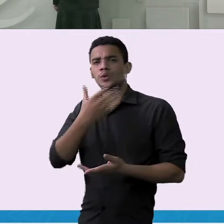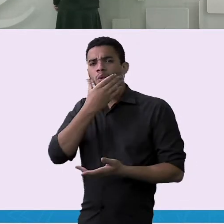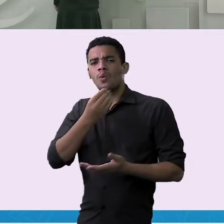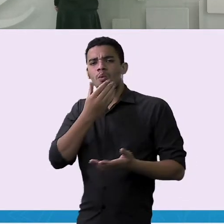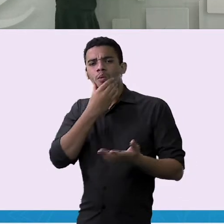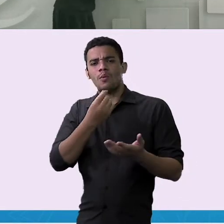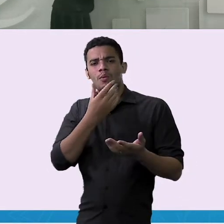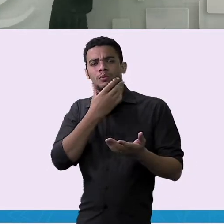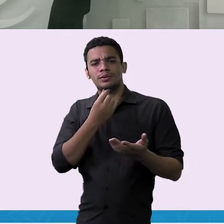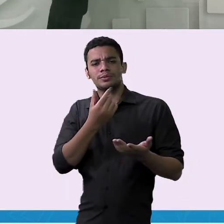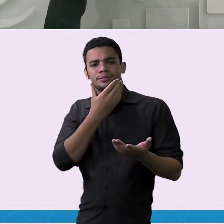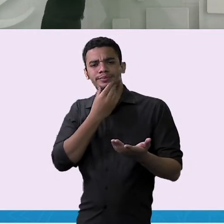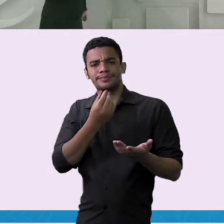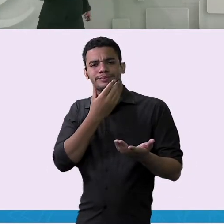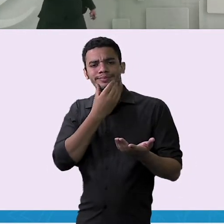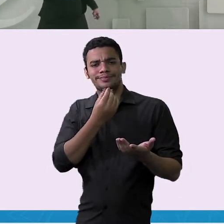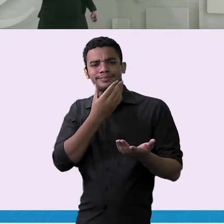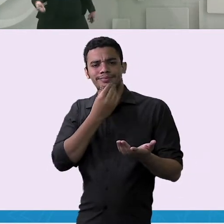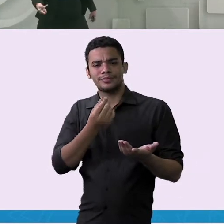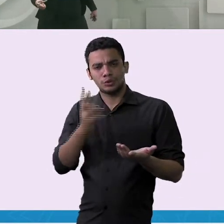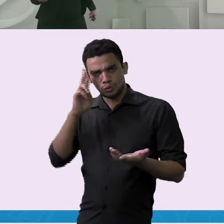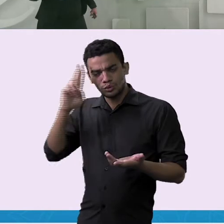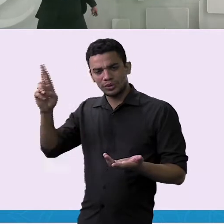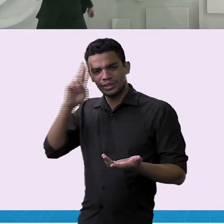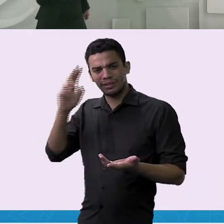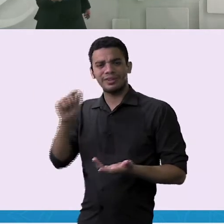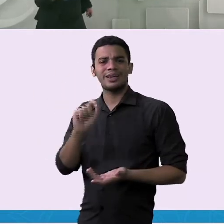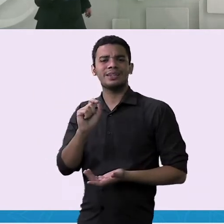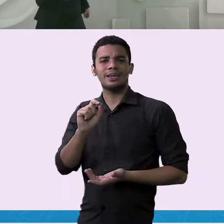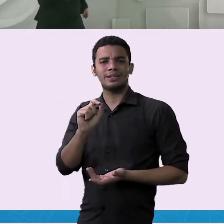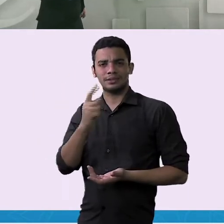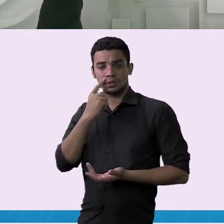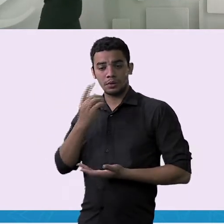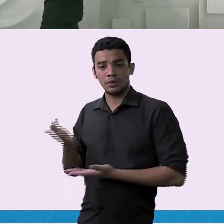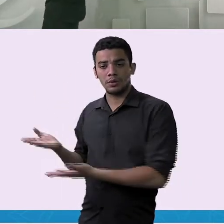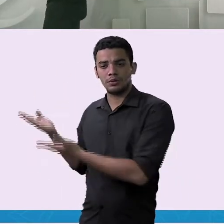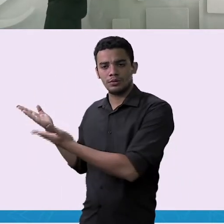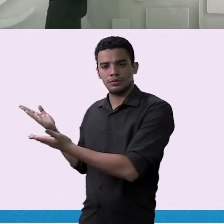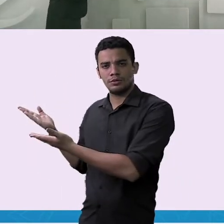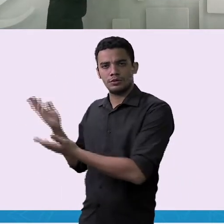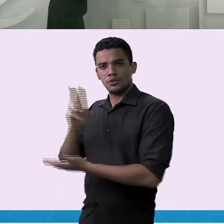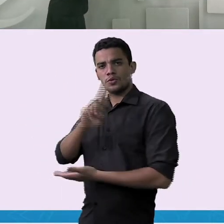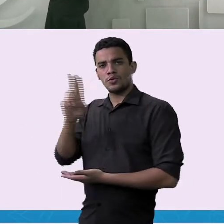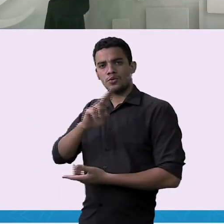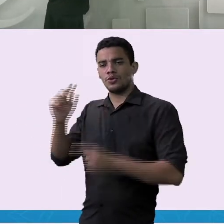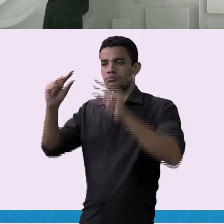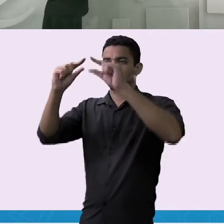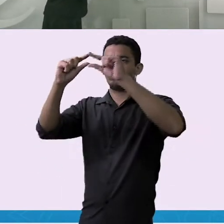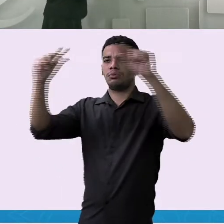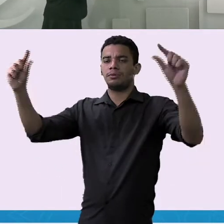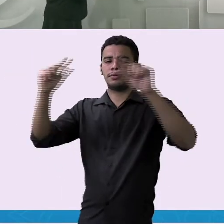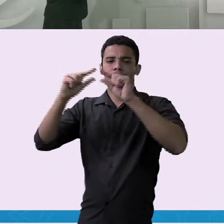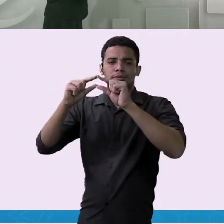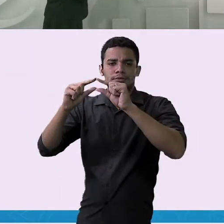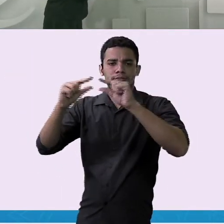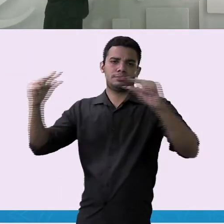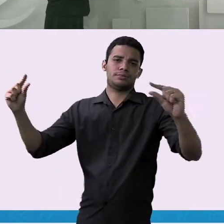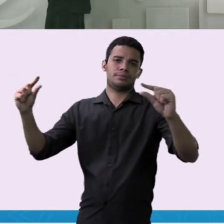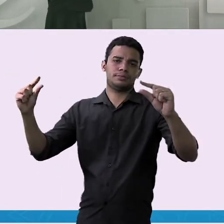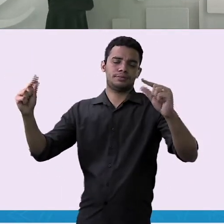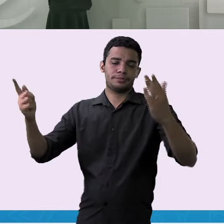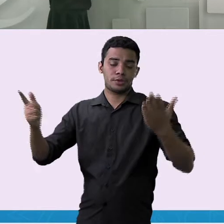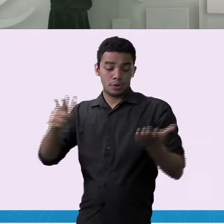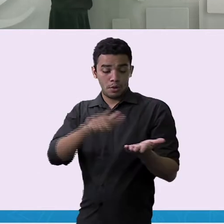como apelido, ou seja, como ele é conhecido, Pipoca. E nesse folheto também tem